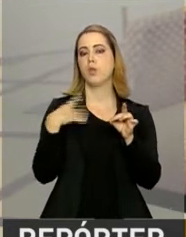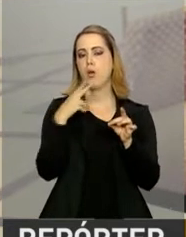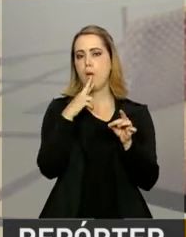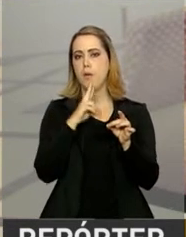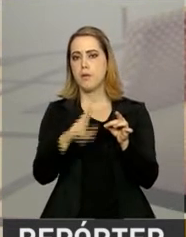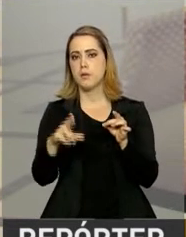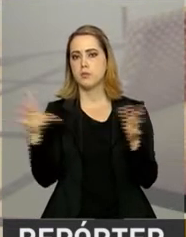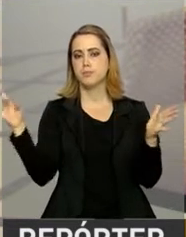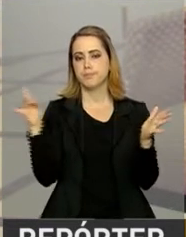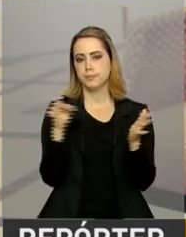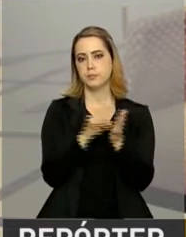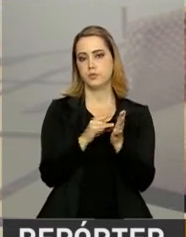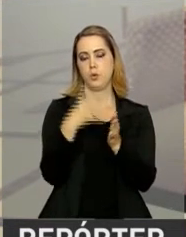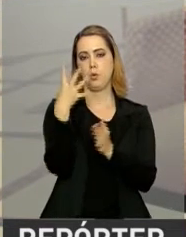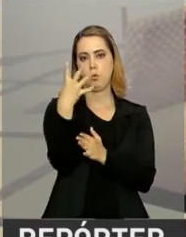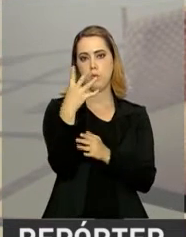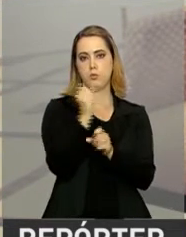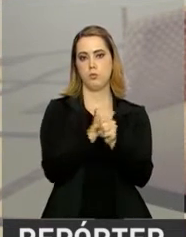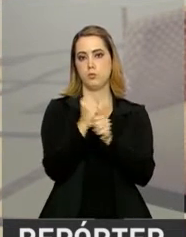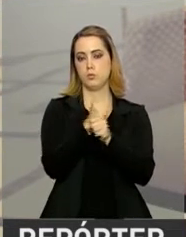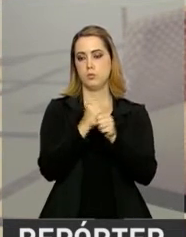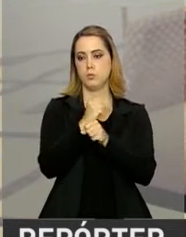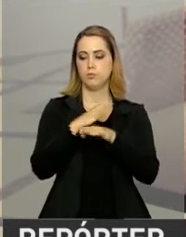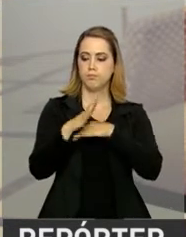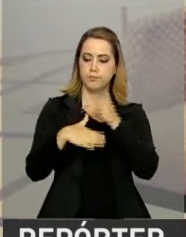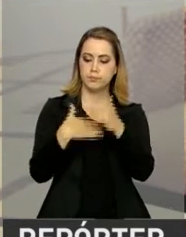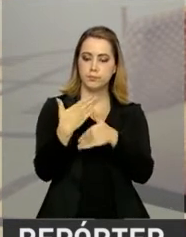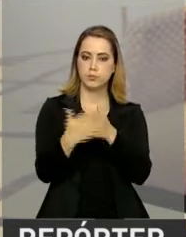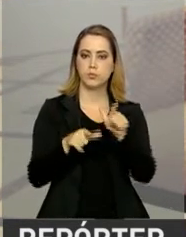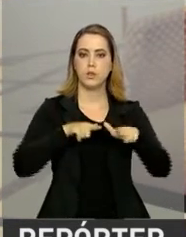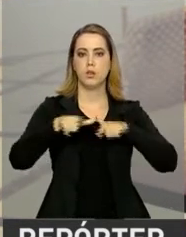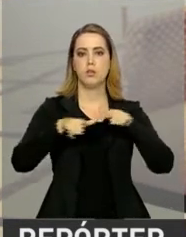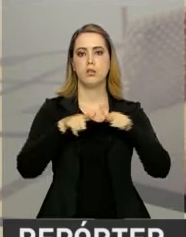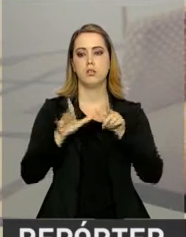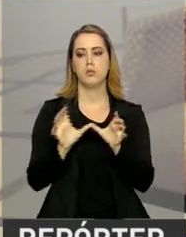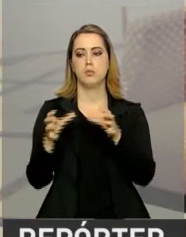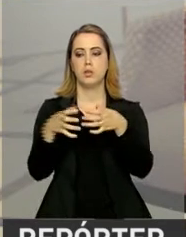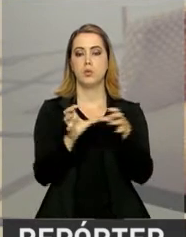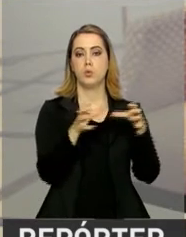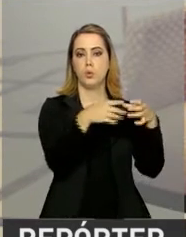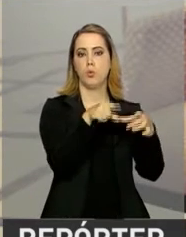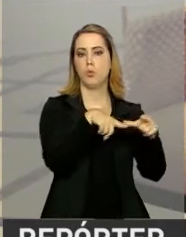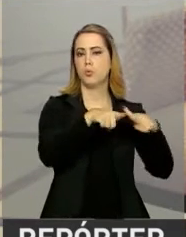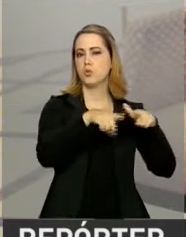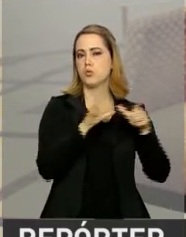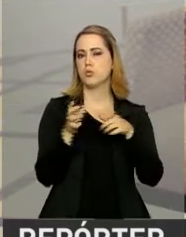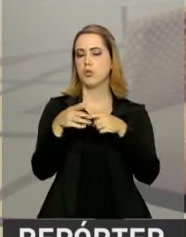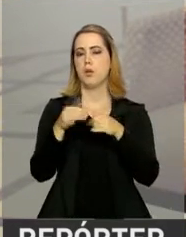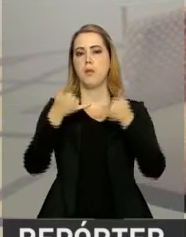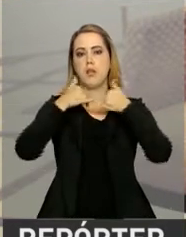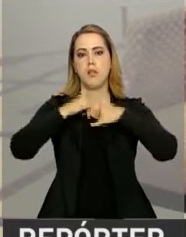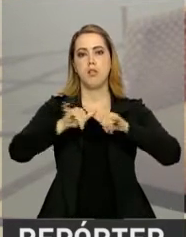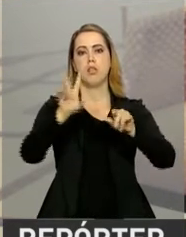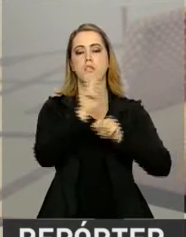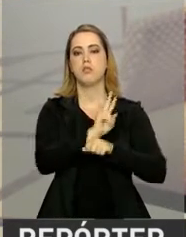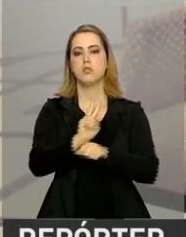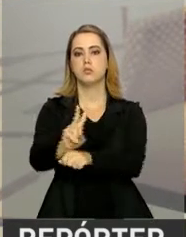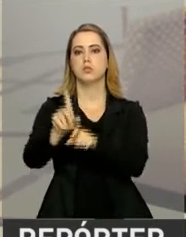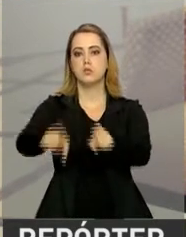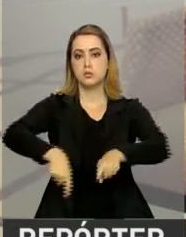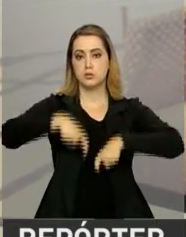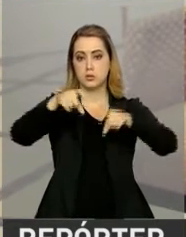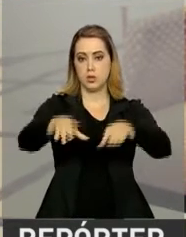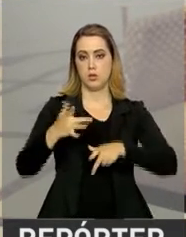pelo menos mais 4 anos para desenvolver em áreas distintas como energia, defesa, saúde,